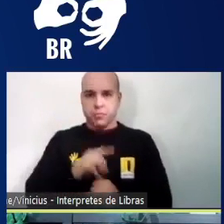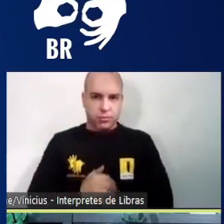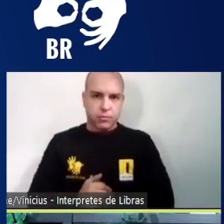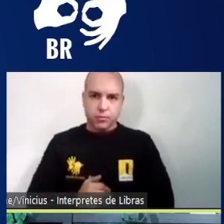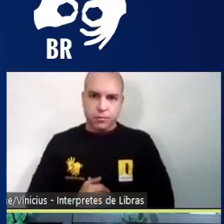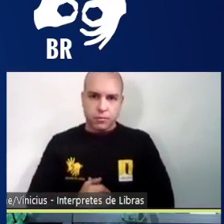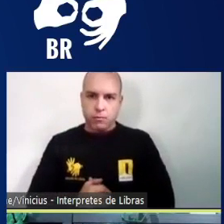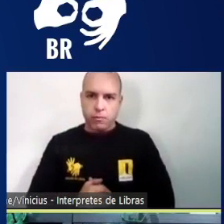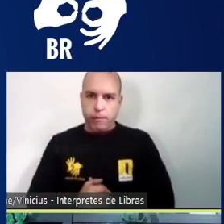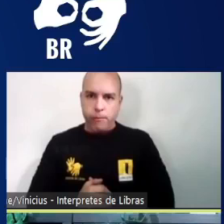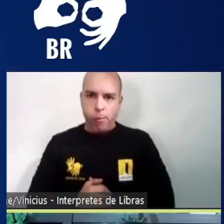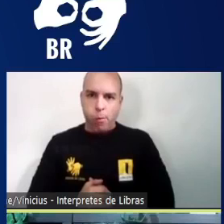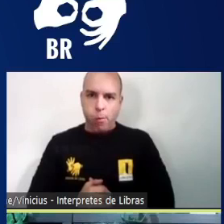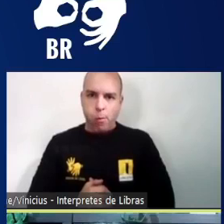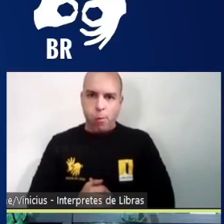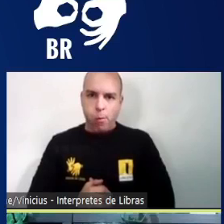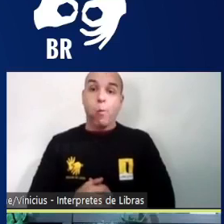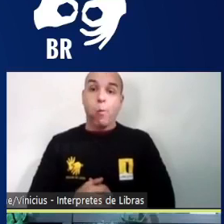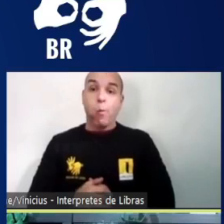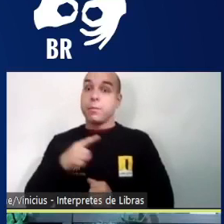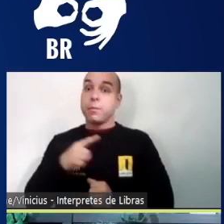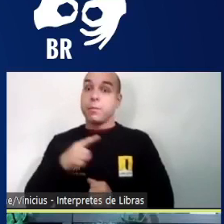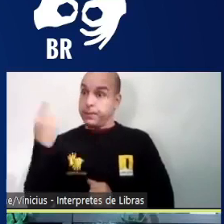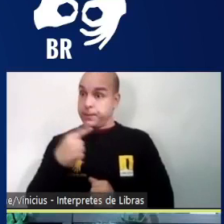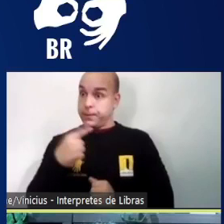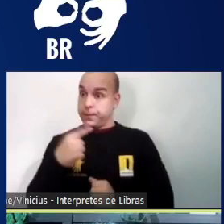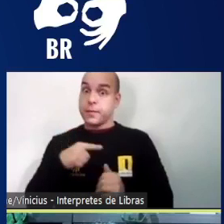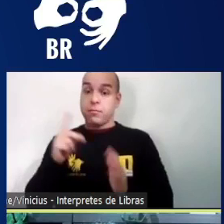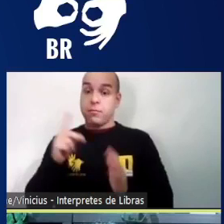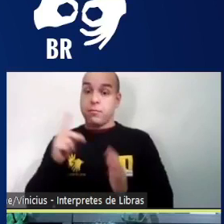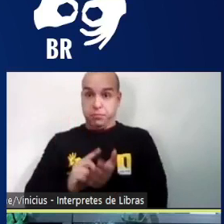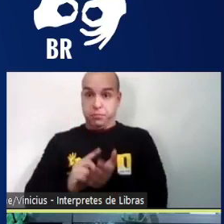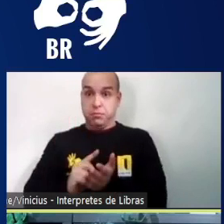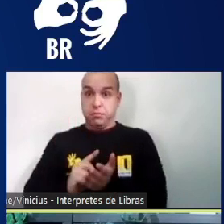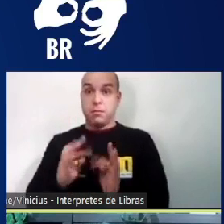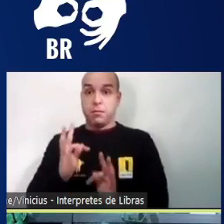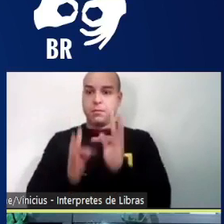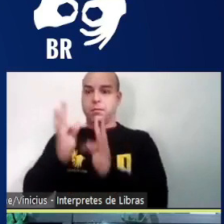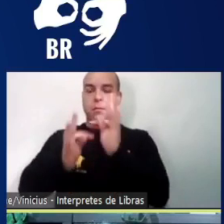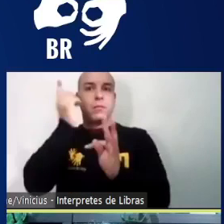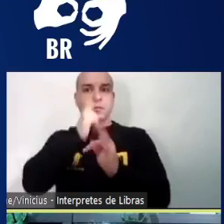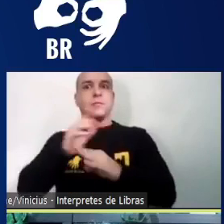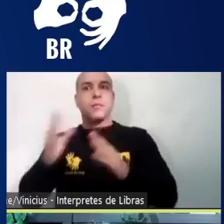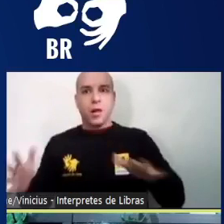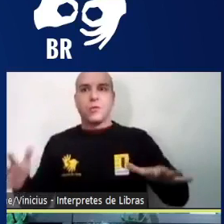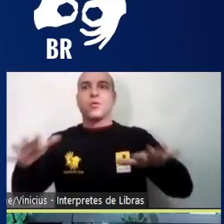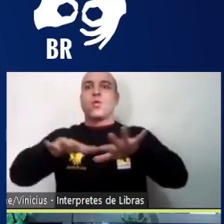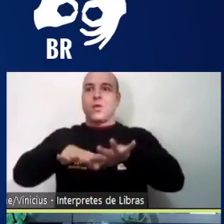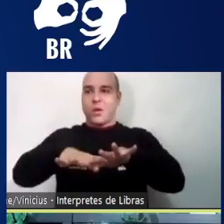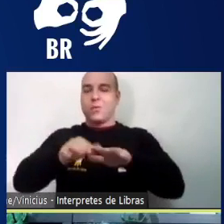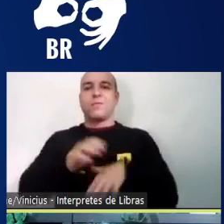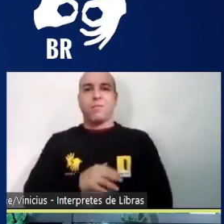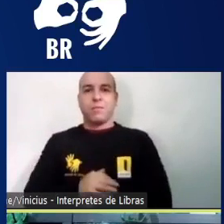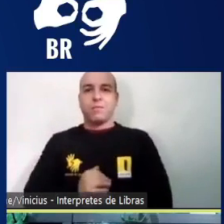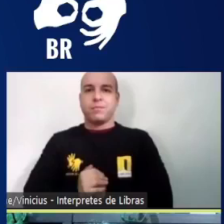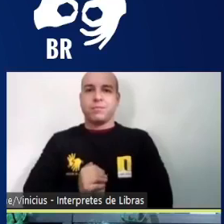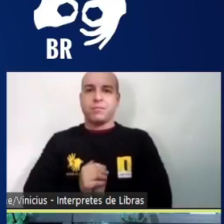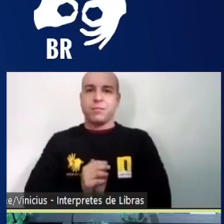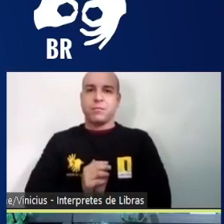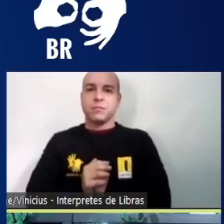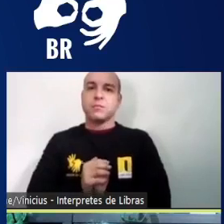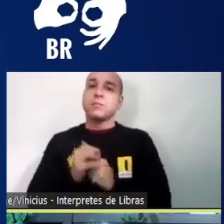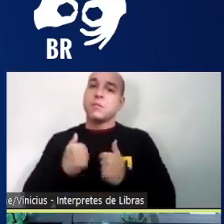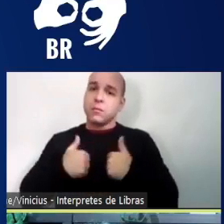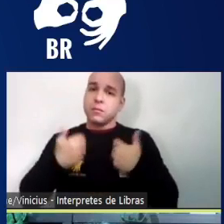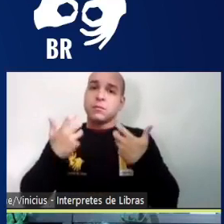desta tecnologia para todos os nossos públicos. E eu gostaria, então, nesse momento, de pedir à Fátima, se